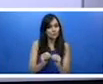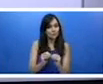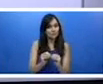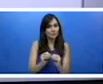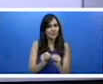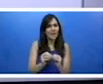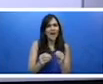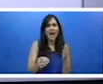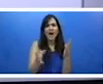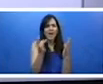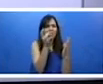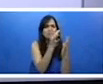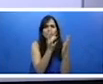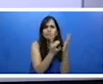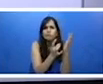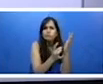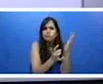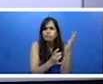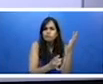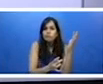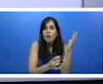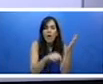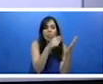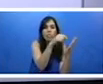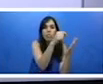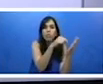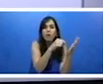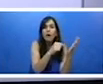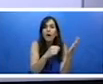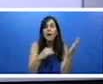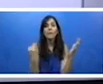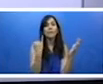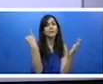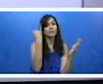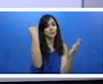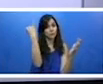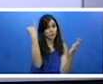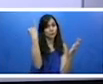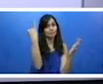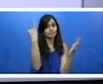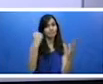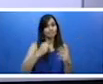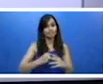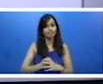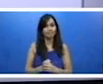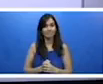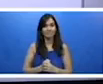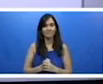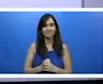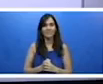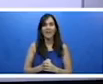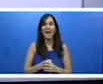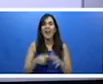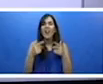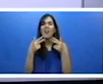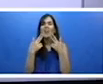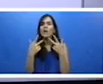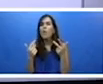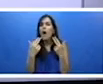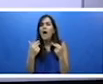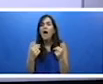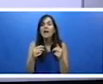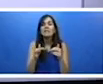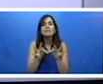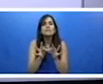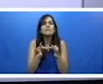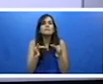cada segmento. Anote os fatos principais. Use linguagem simples e clara,